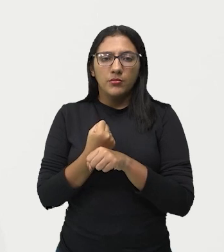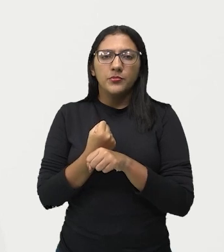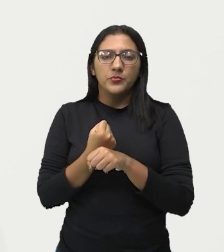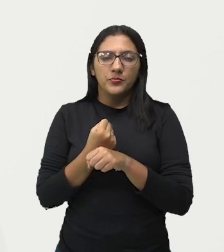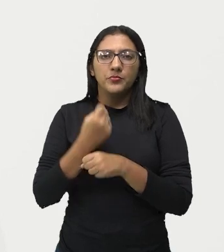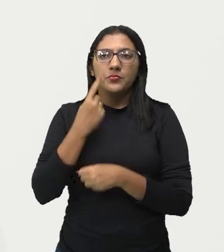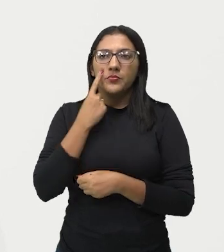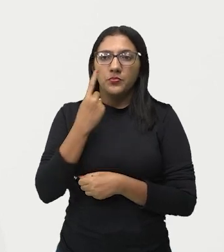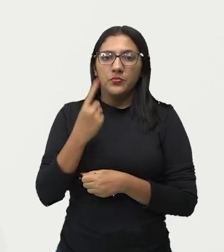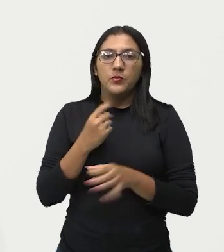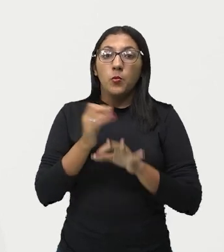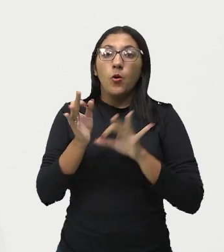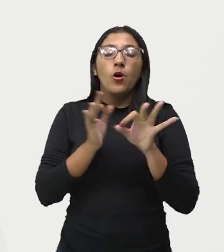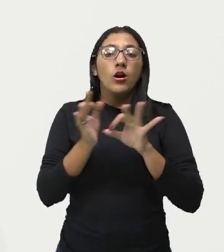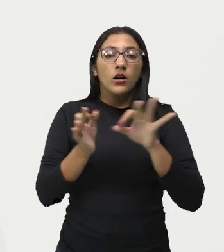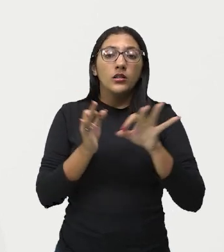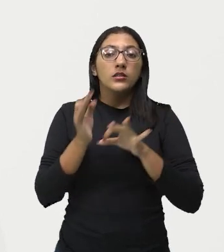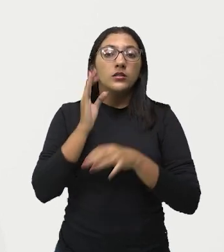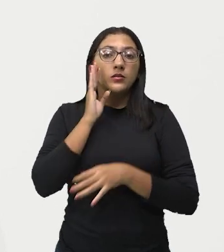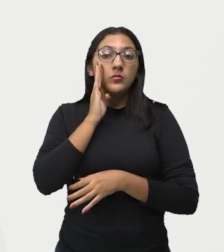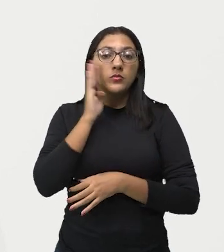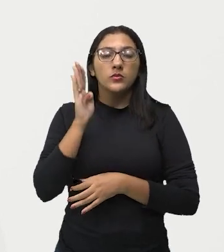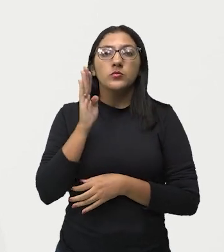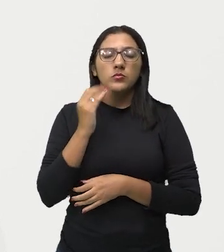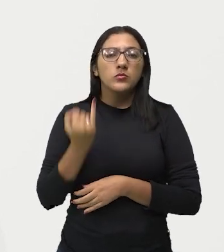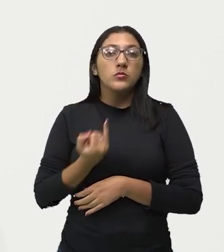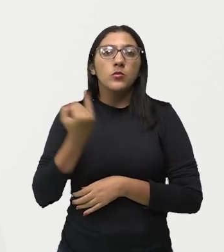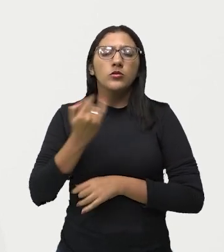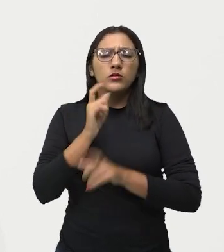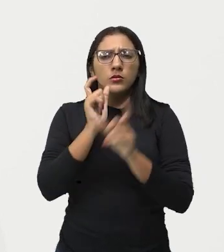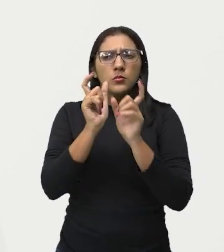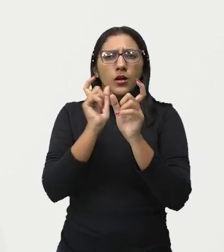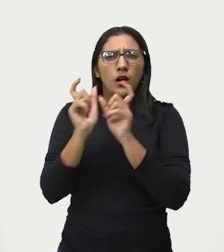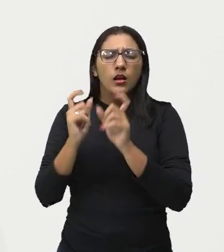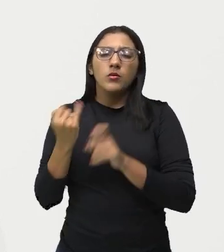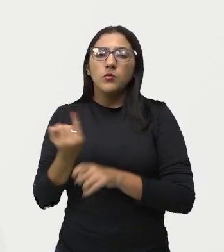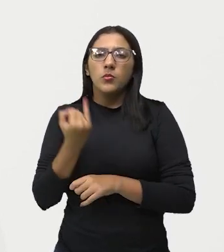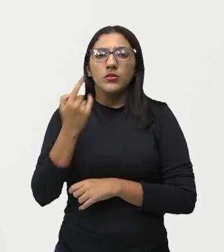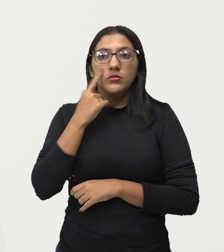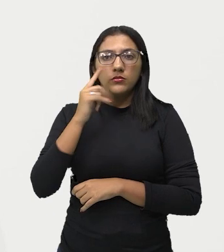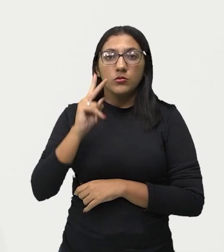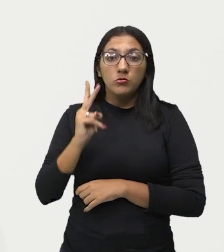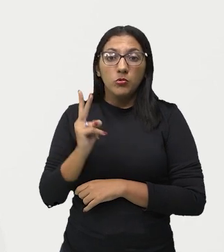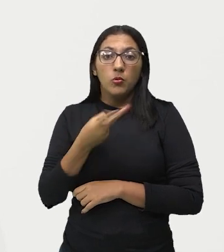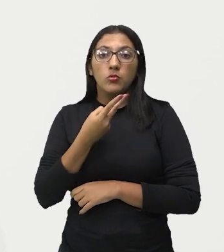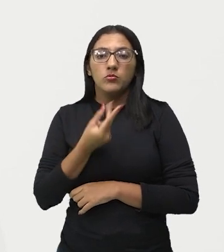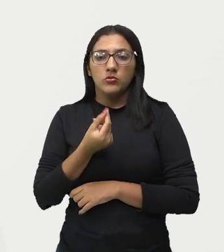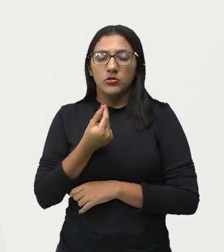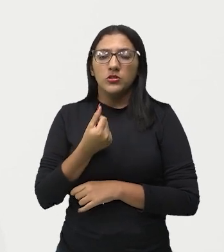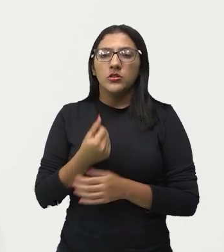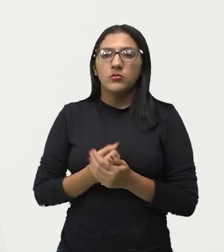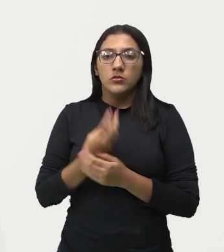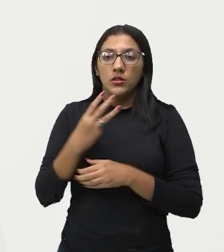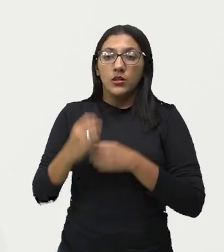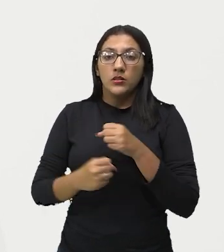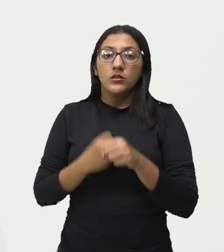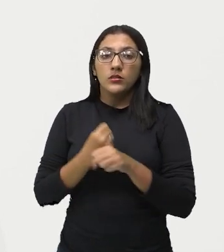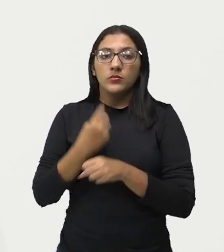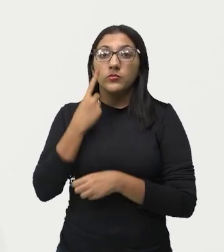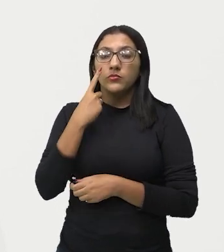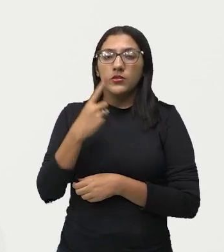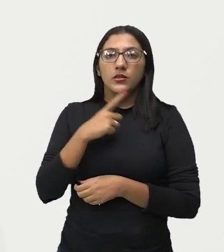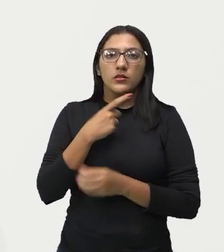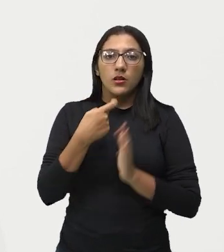Você vai marcar aqui os dados que são os mais importantes no problema. Há uma taxa de